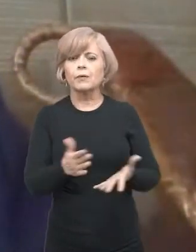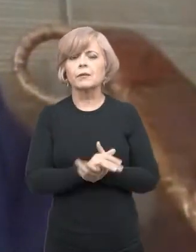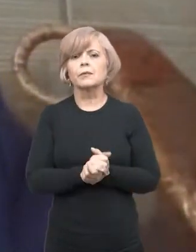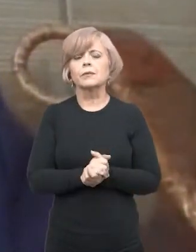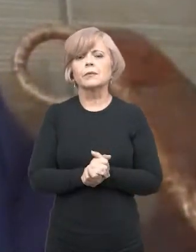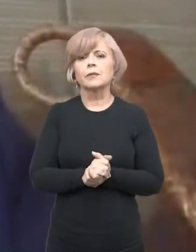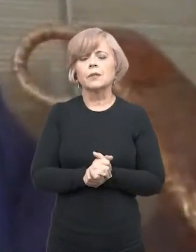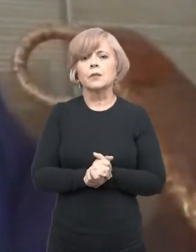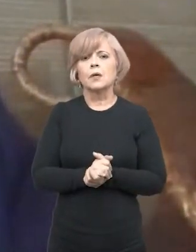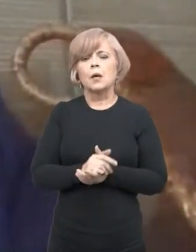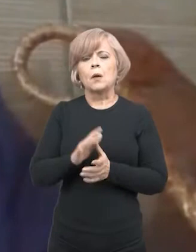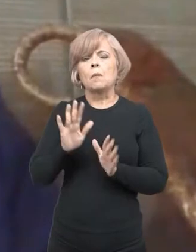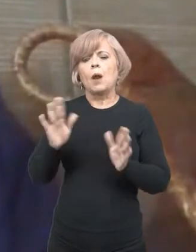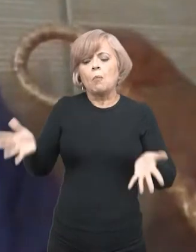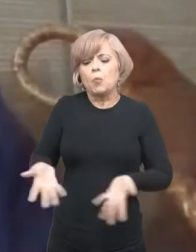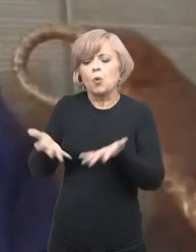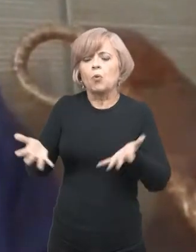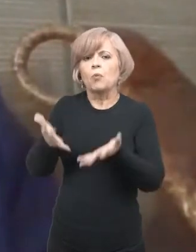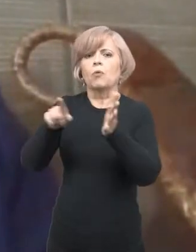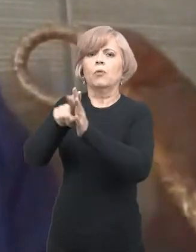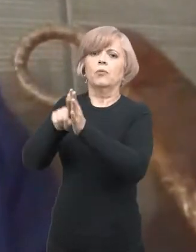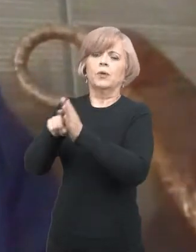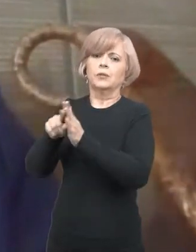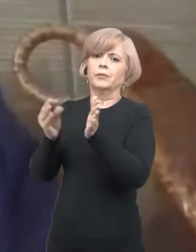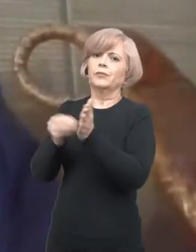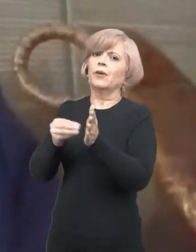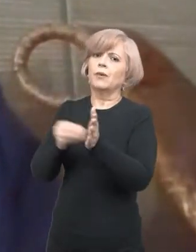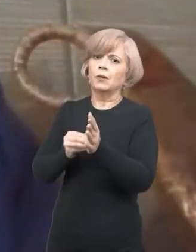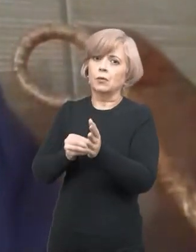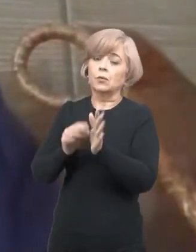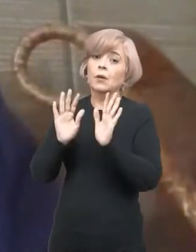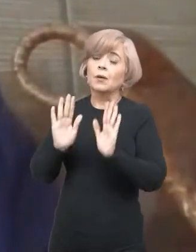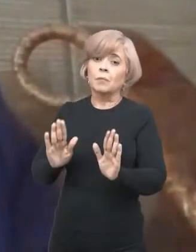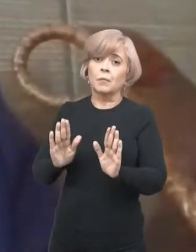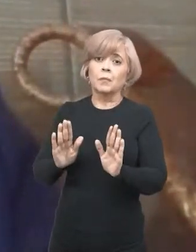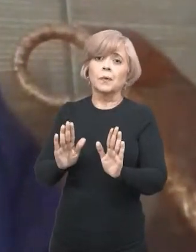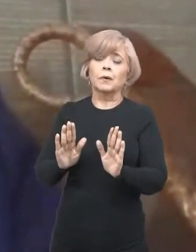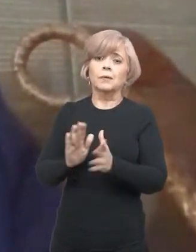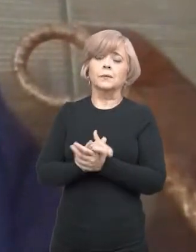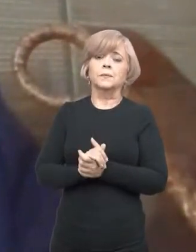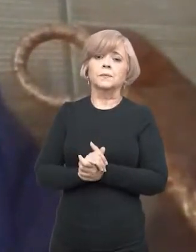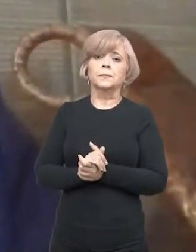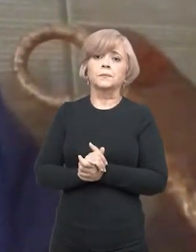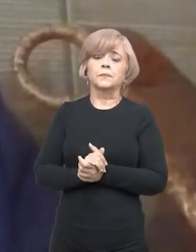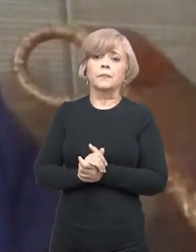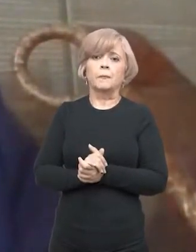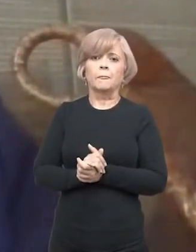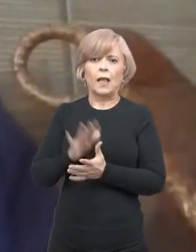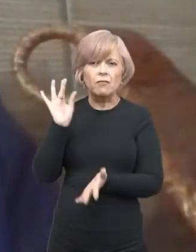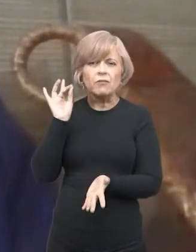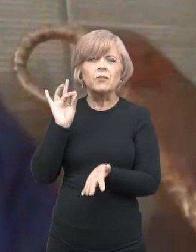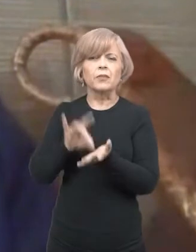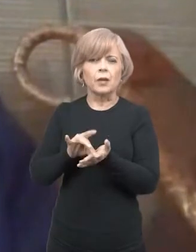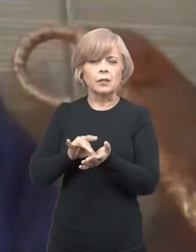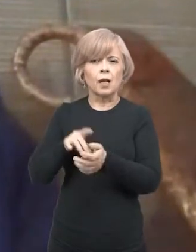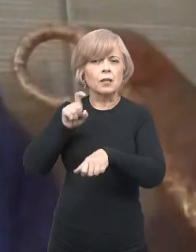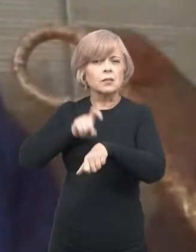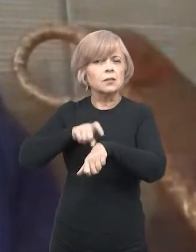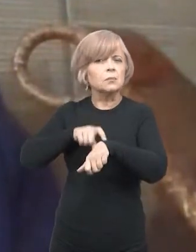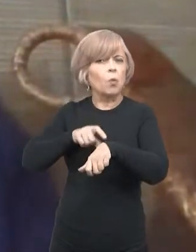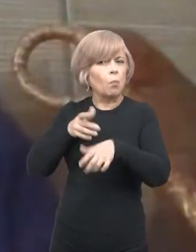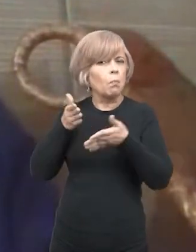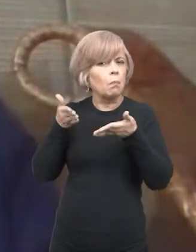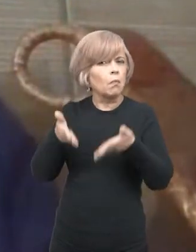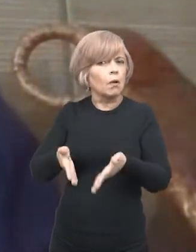operacional no sentido de promover a investigação. Mas o fato é que tais situações